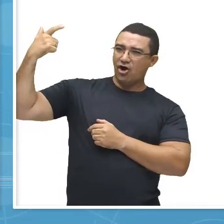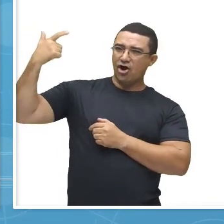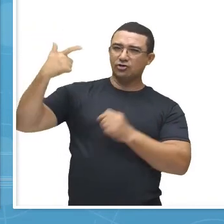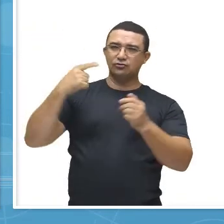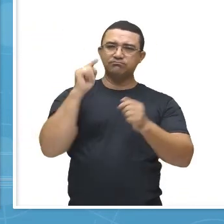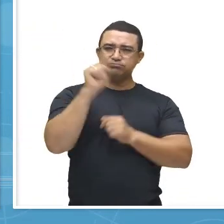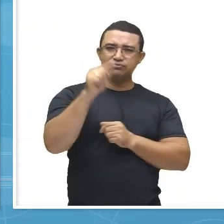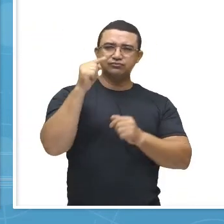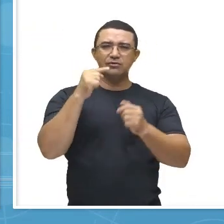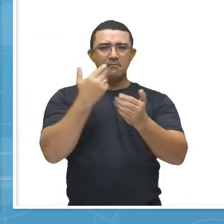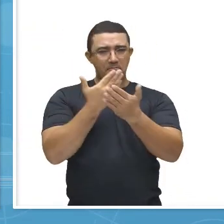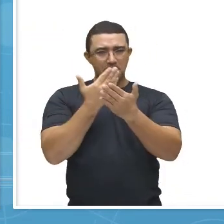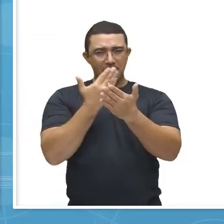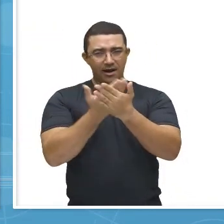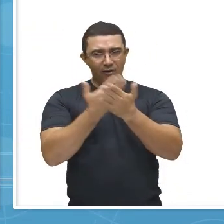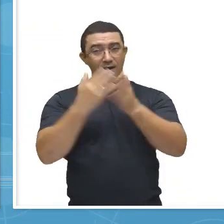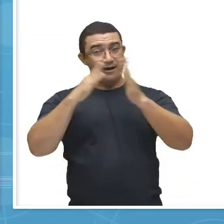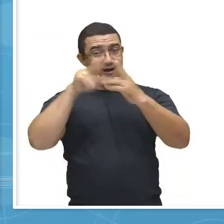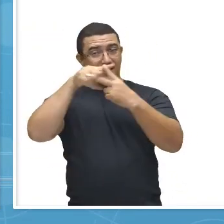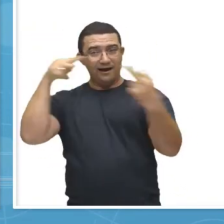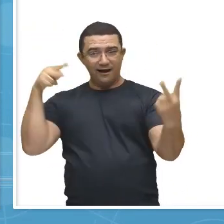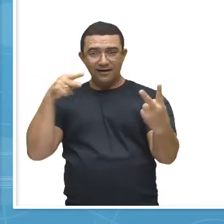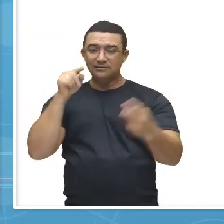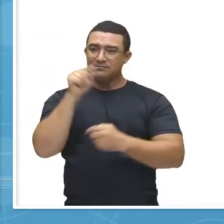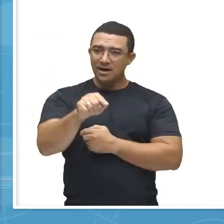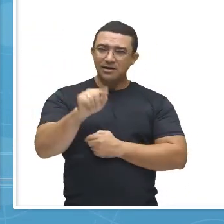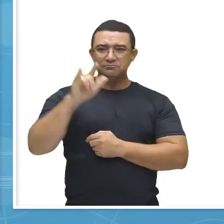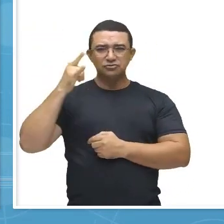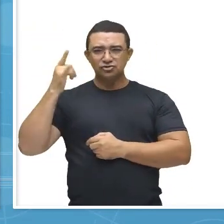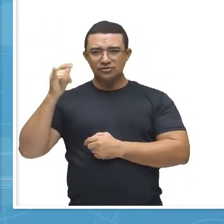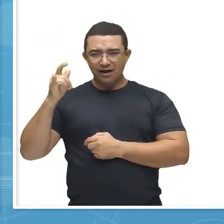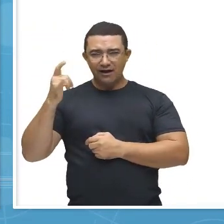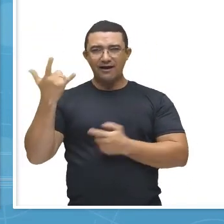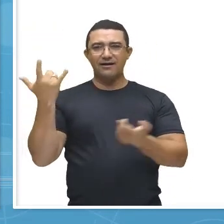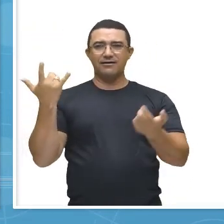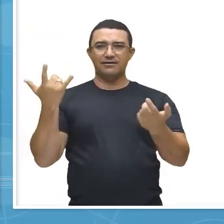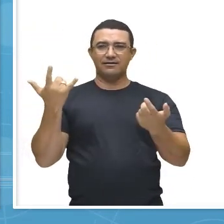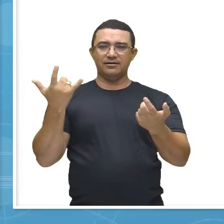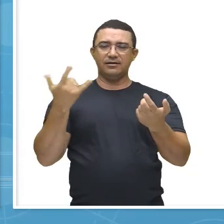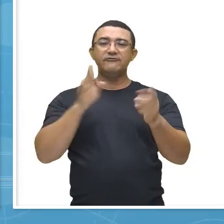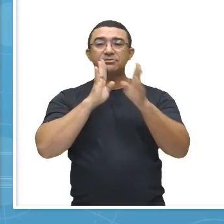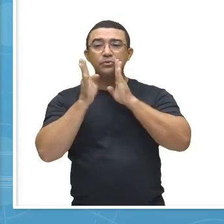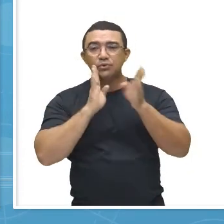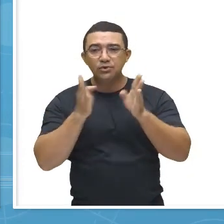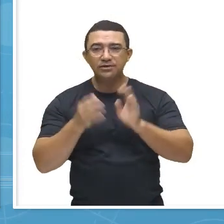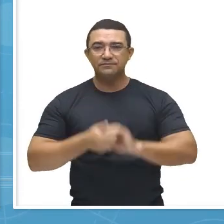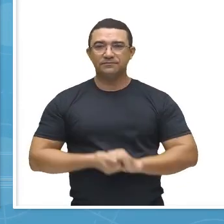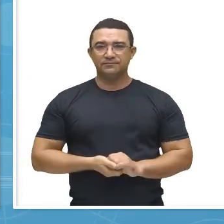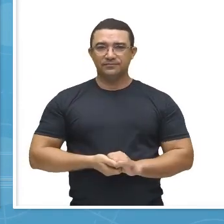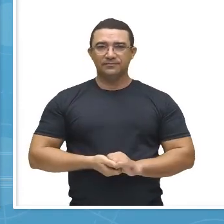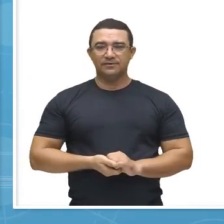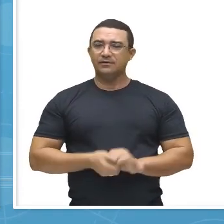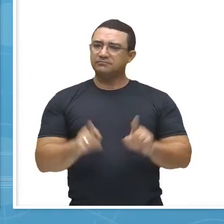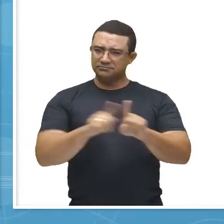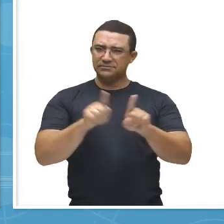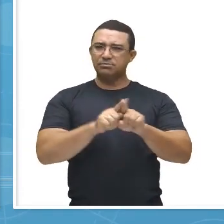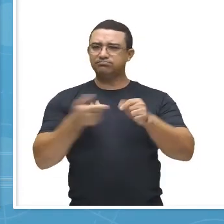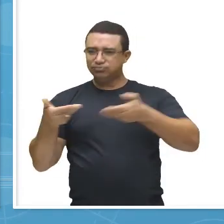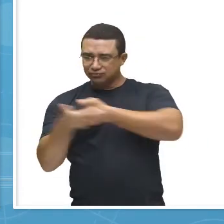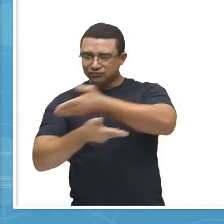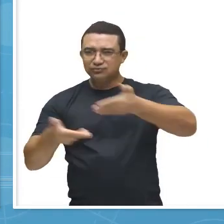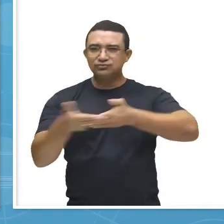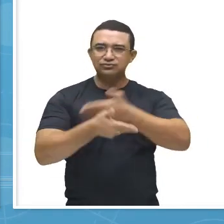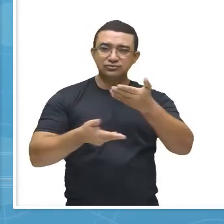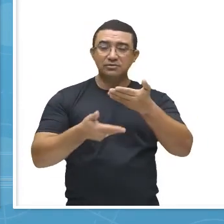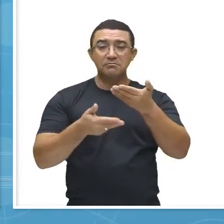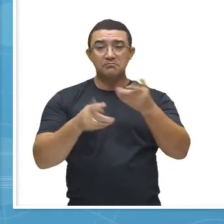em casa no teu Instagram, marca lá também lá no teu Facebook, aula em casa, hashtag aula em casa, que também você vai estar participando conosco.